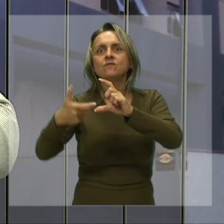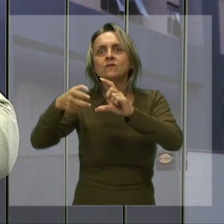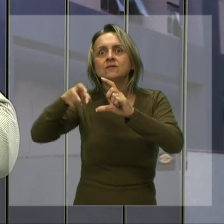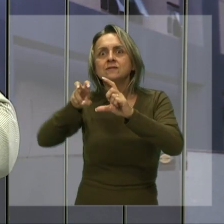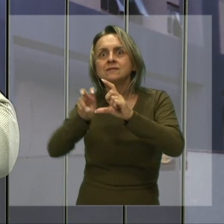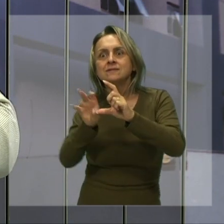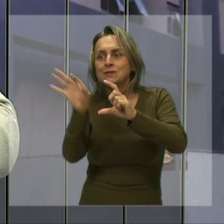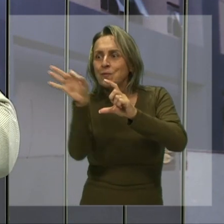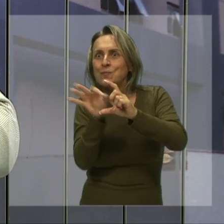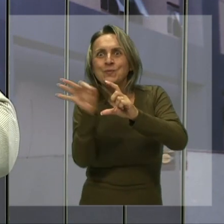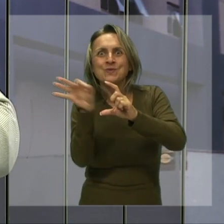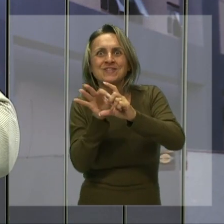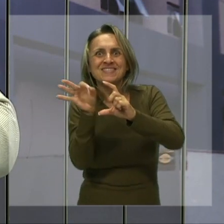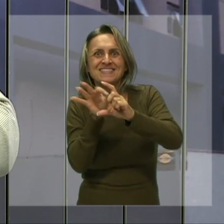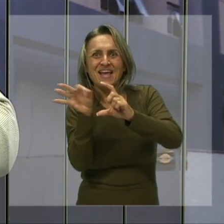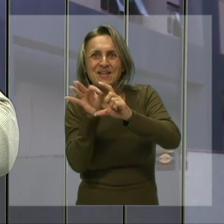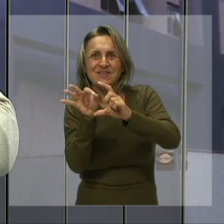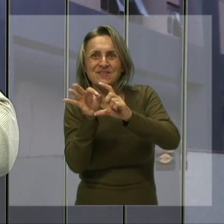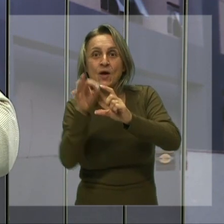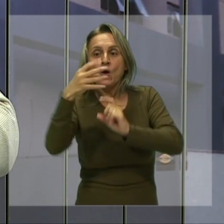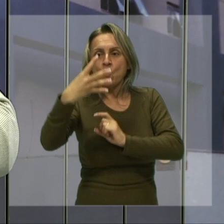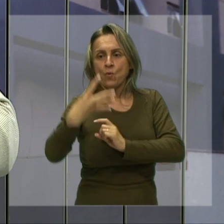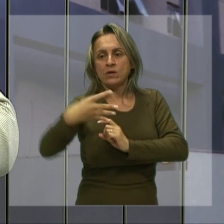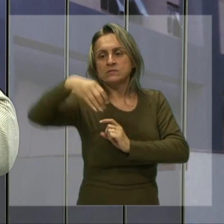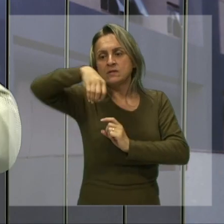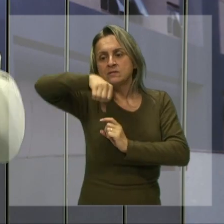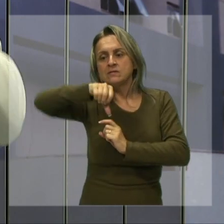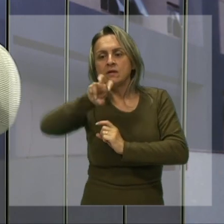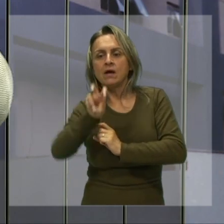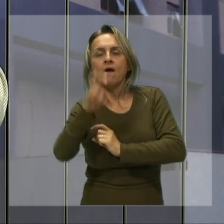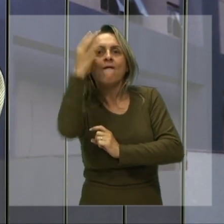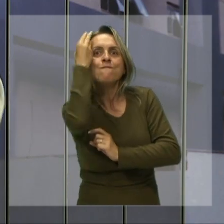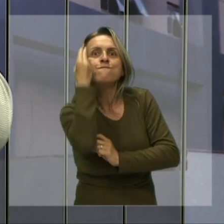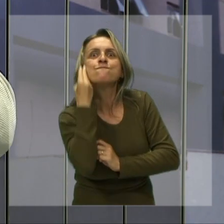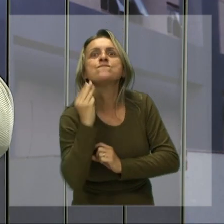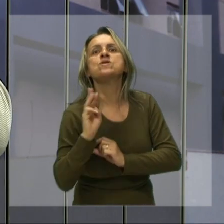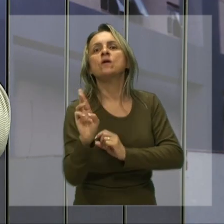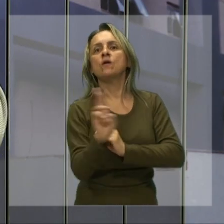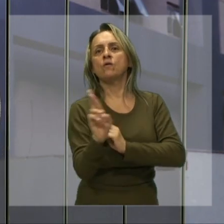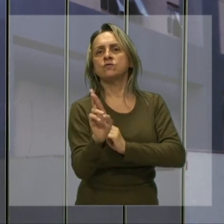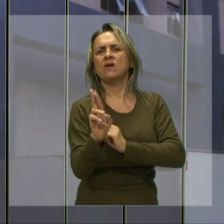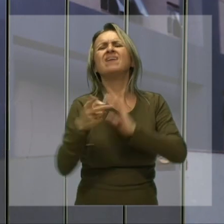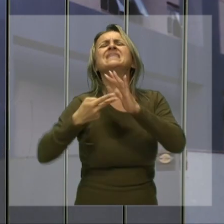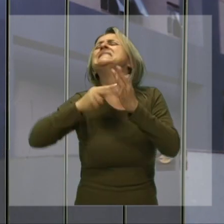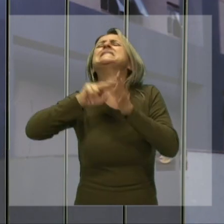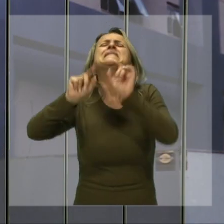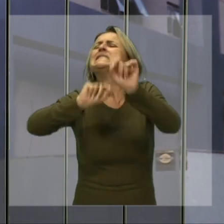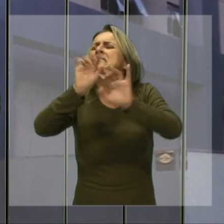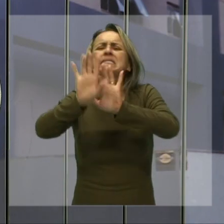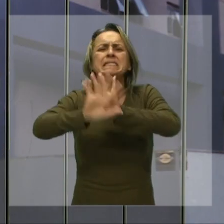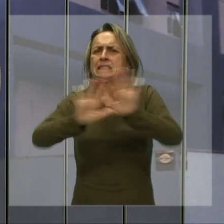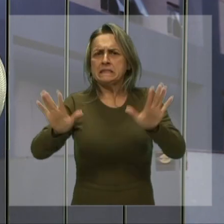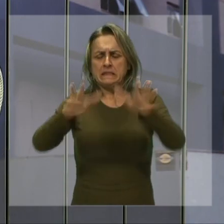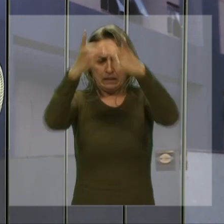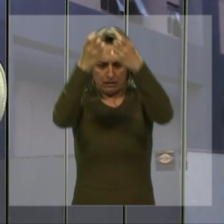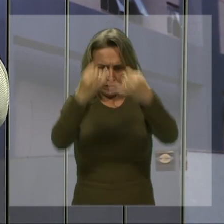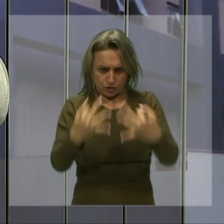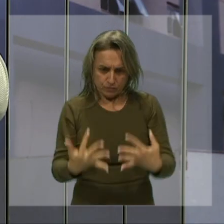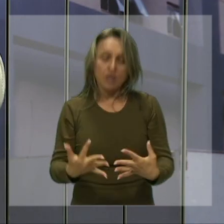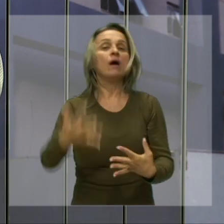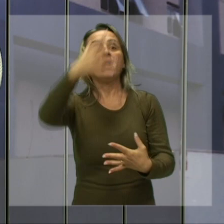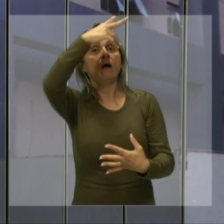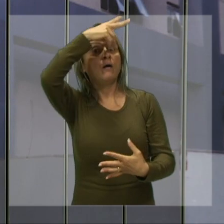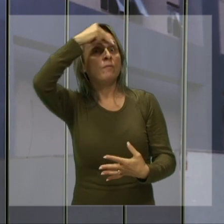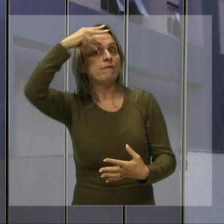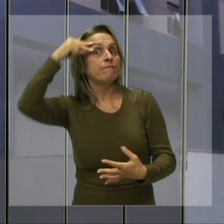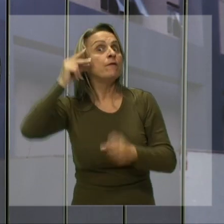orçamento, ou seja, foi para 495 milhões. O que significa na prática? Significa o seguinte, que o prefeito, por